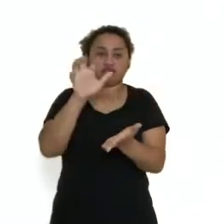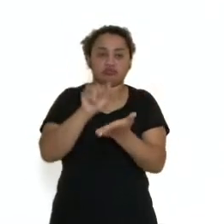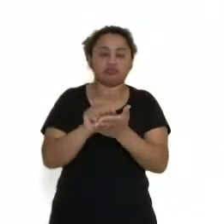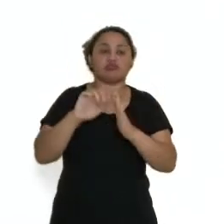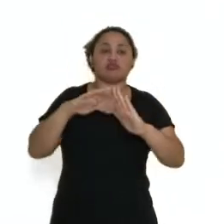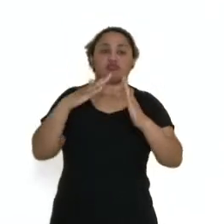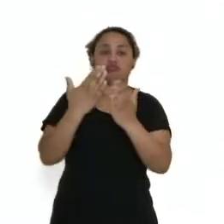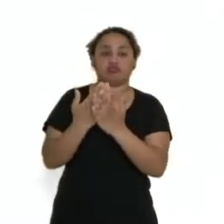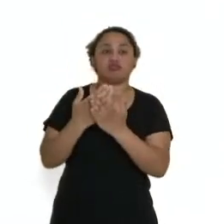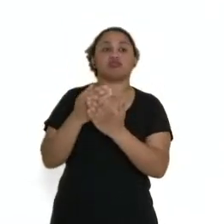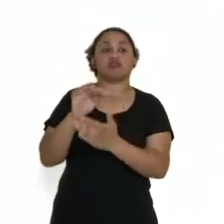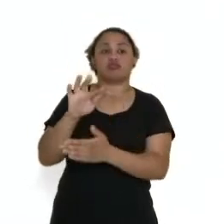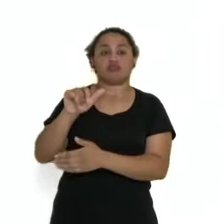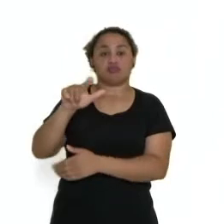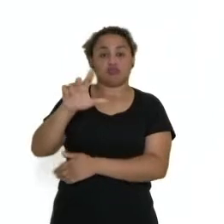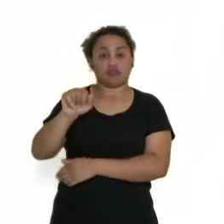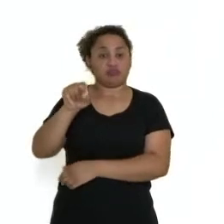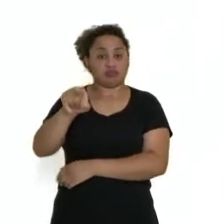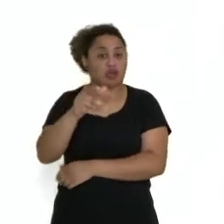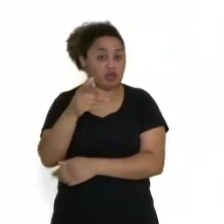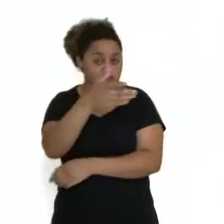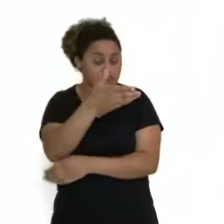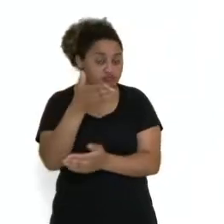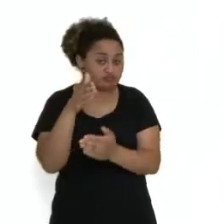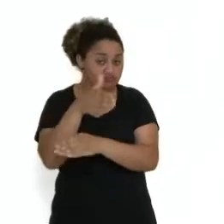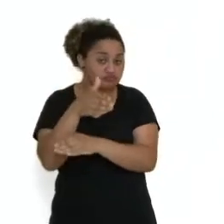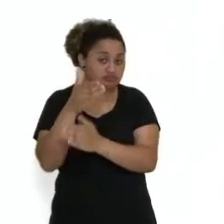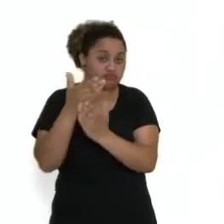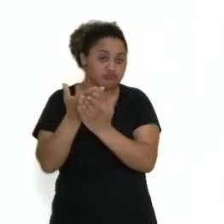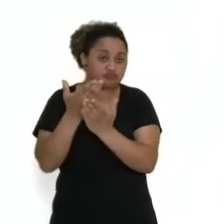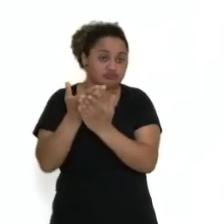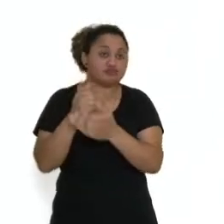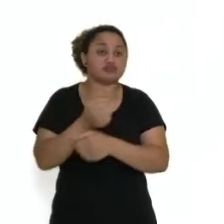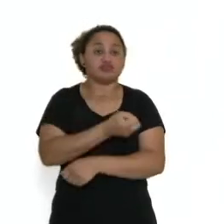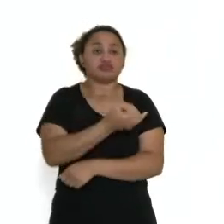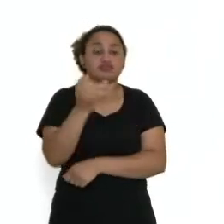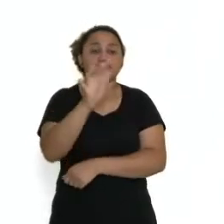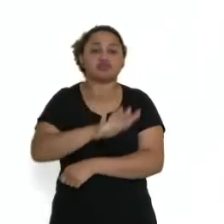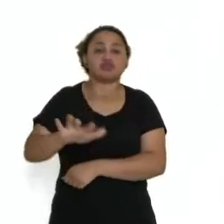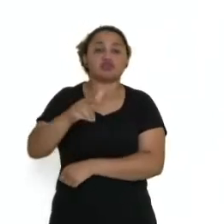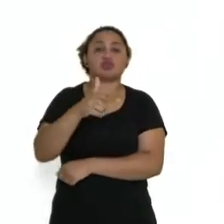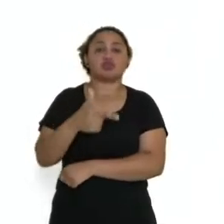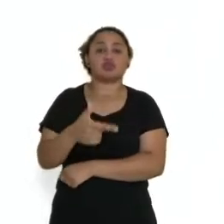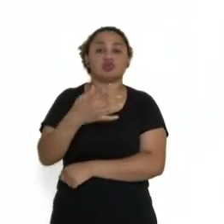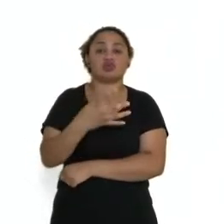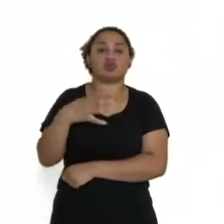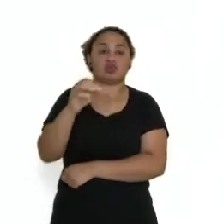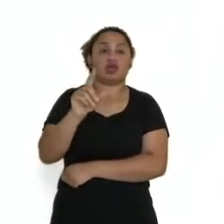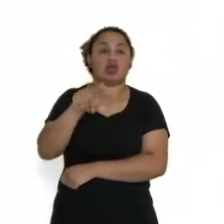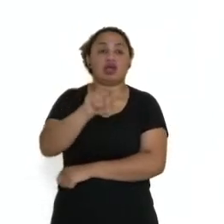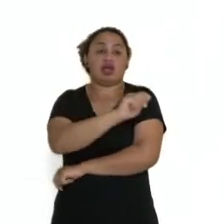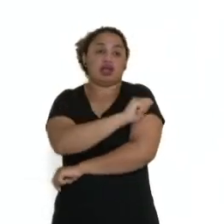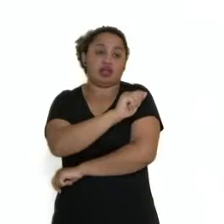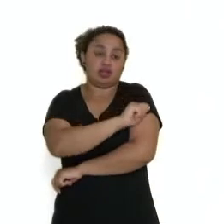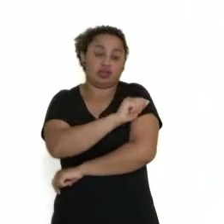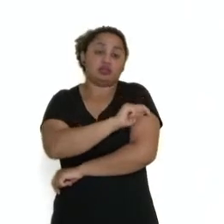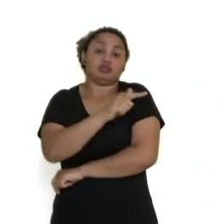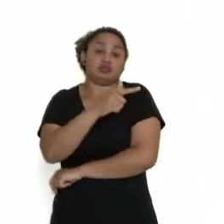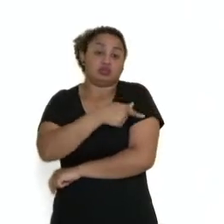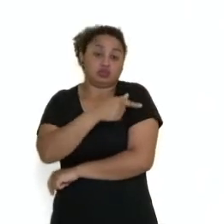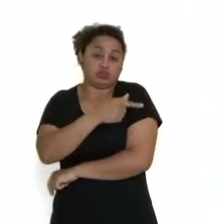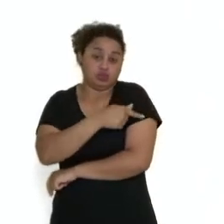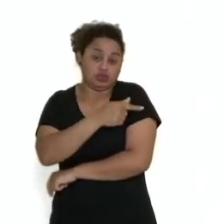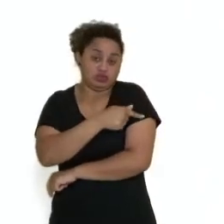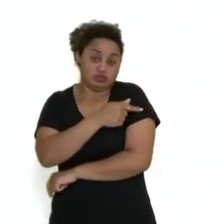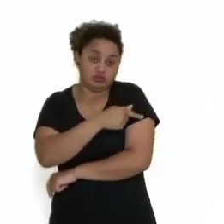no colégio que Flávio estuda. Desse total de estudantes, 240 são estudantes dos 7º